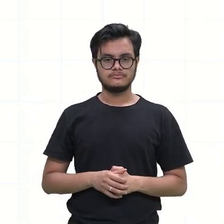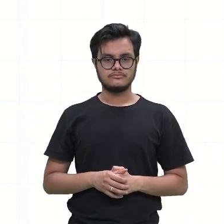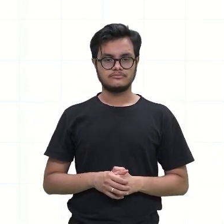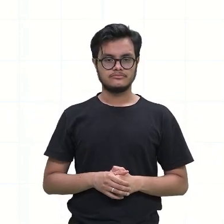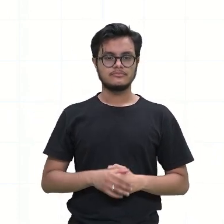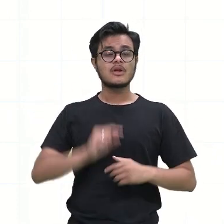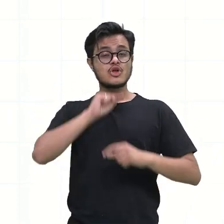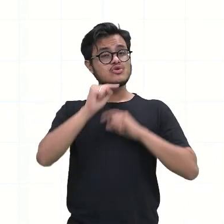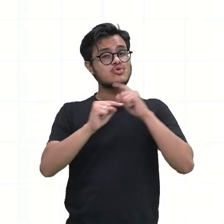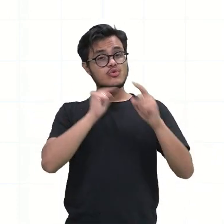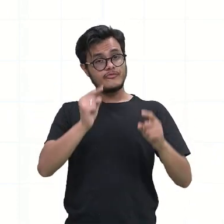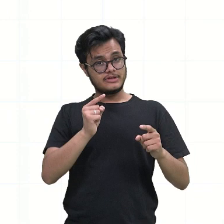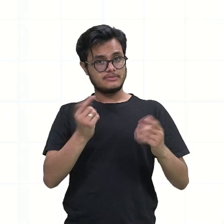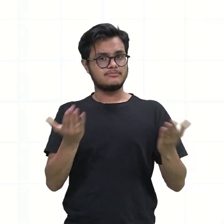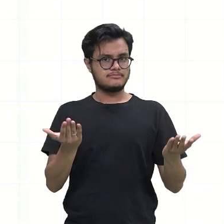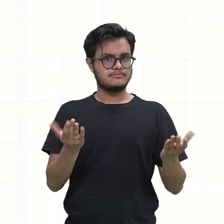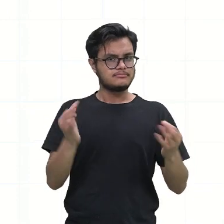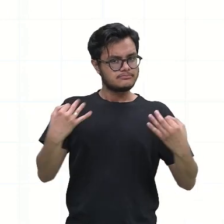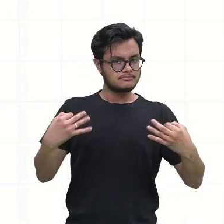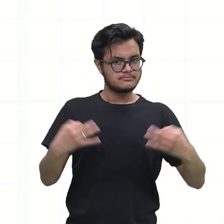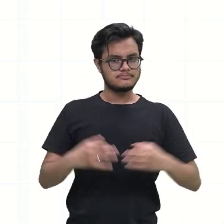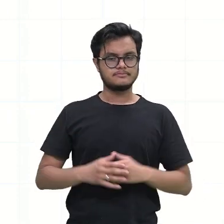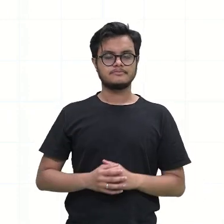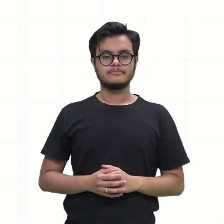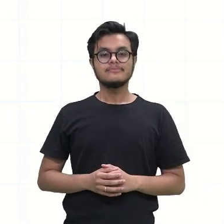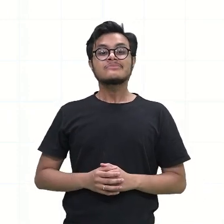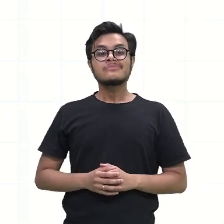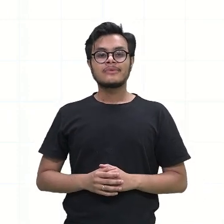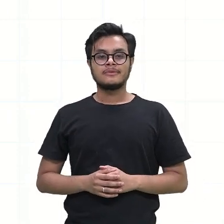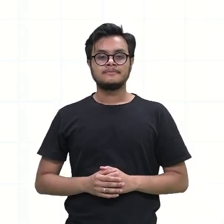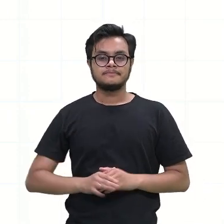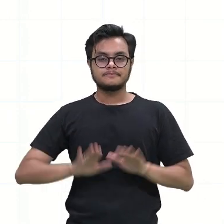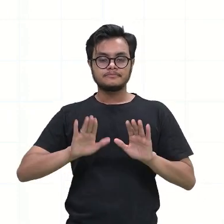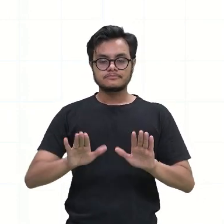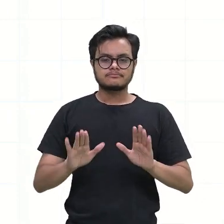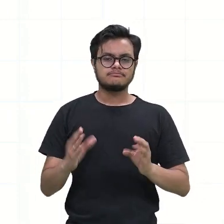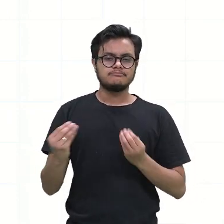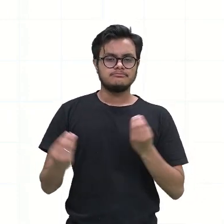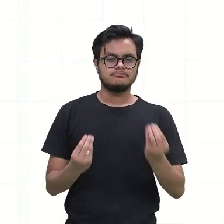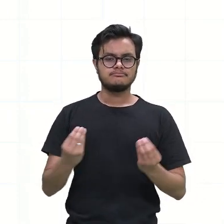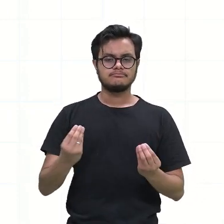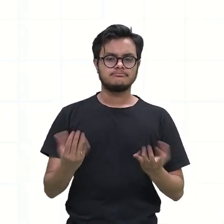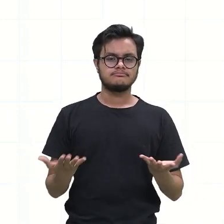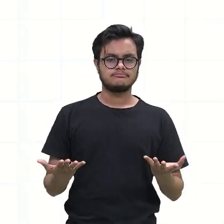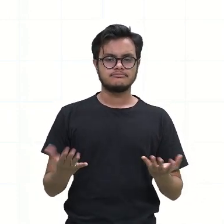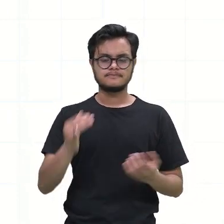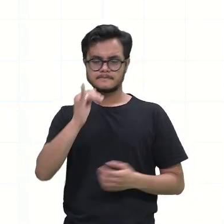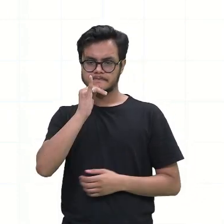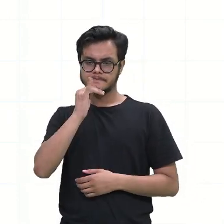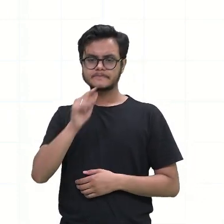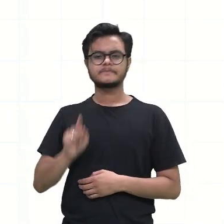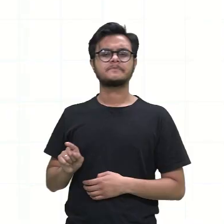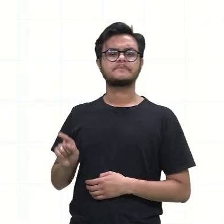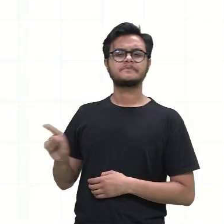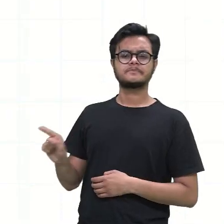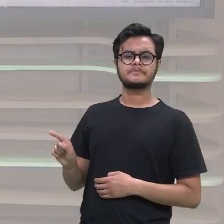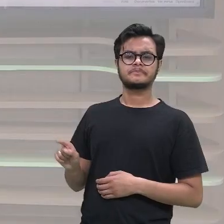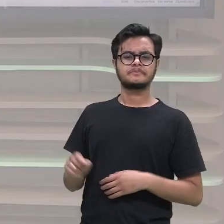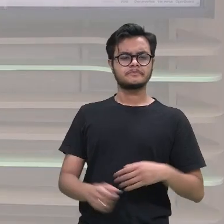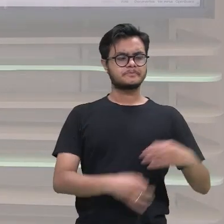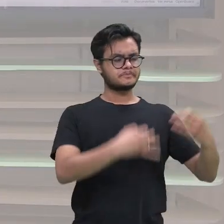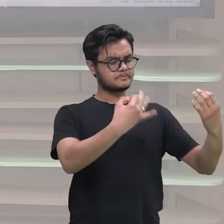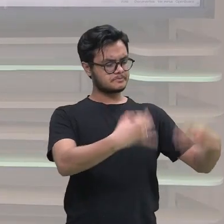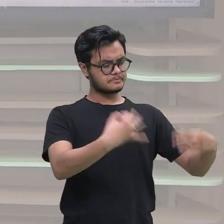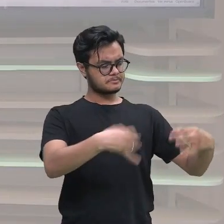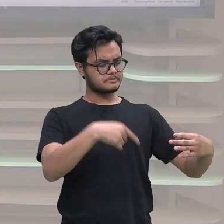suposição ou dúvida. Olha só. Enquanto o modo indicativo ele me dá uma